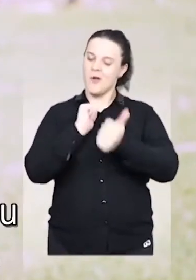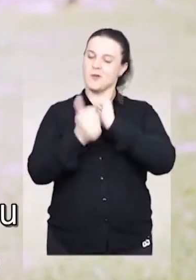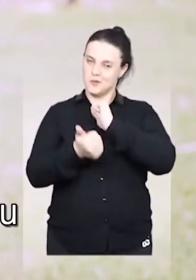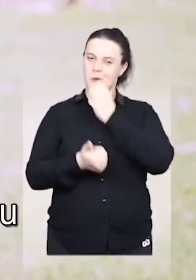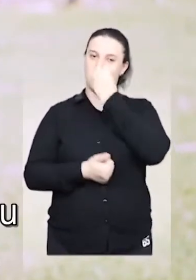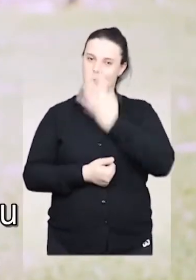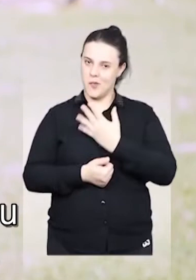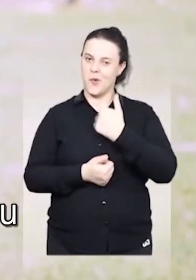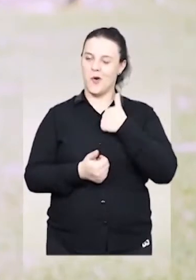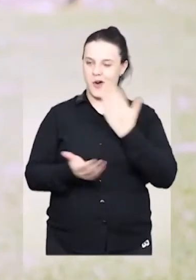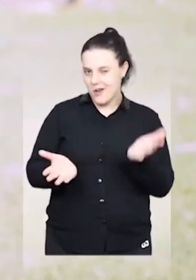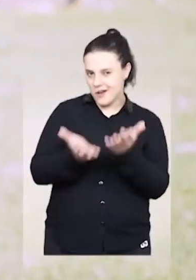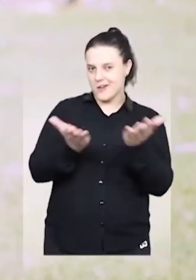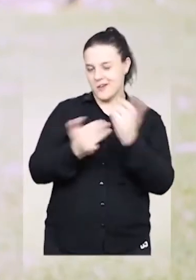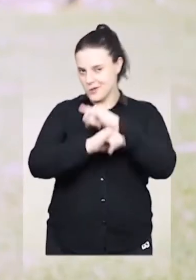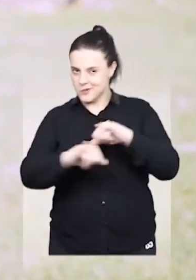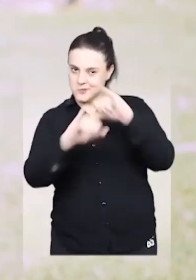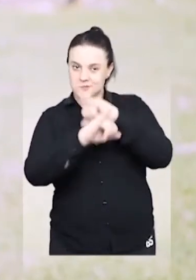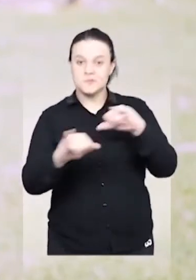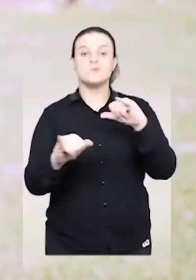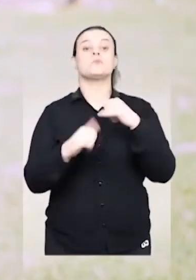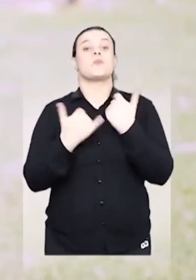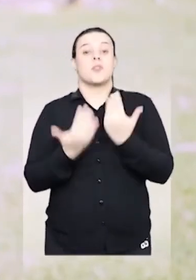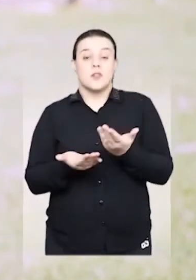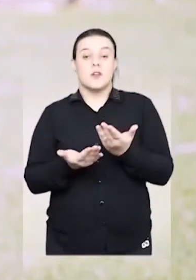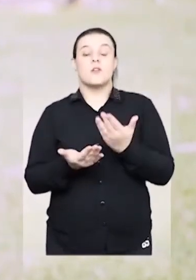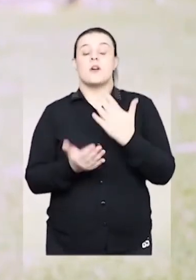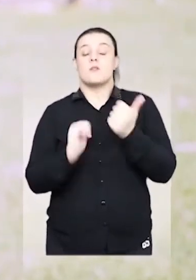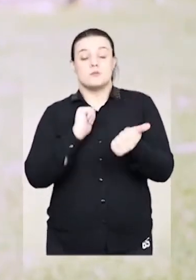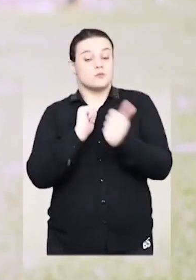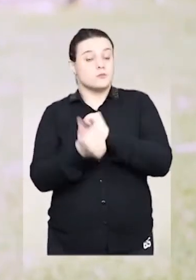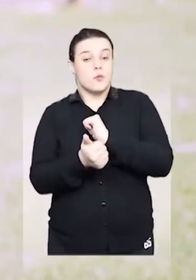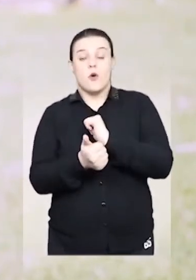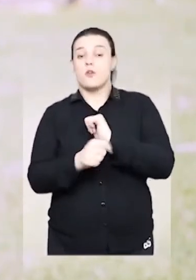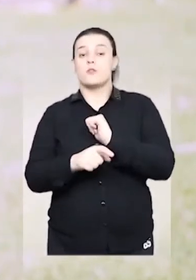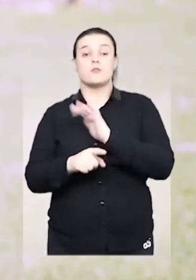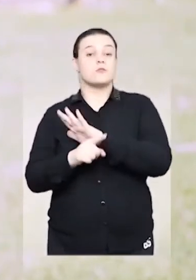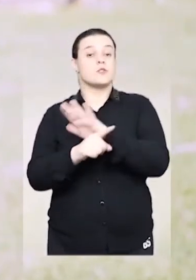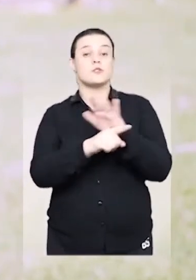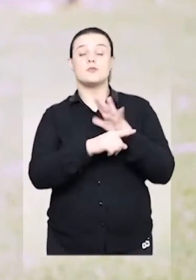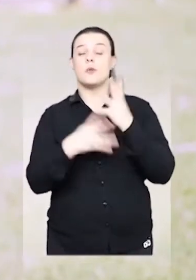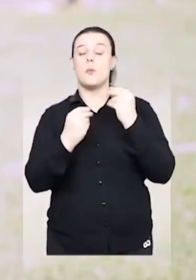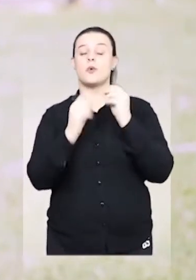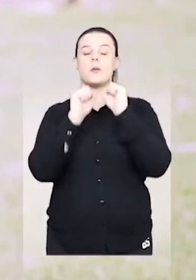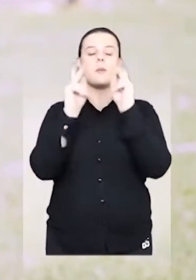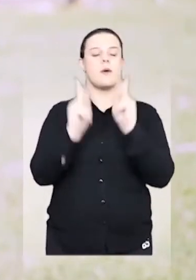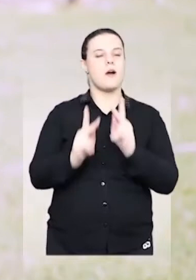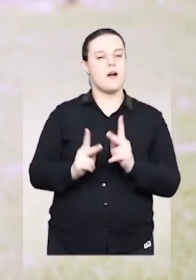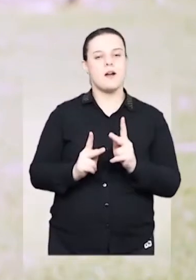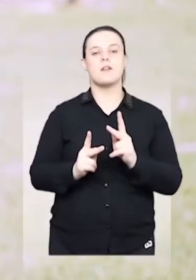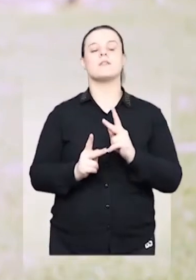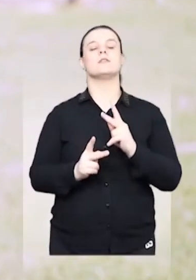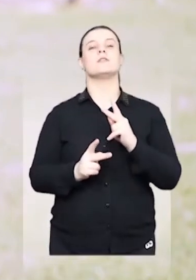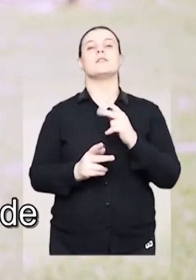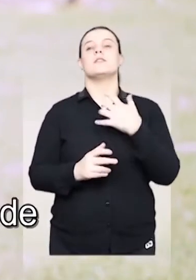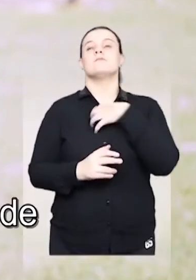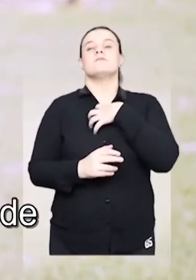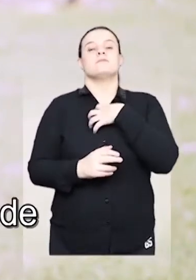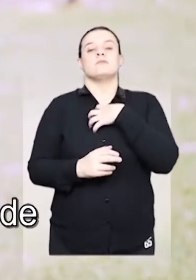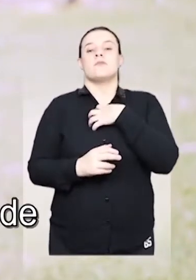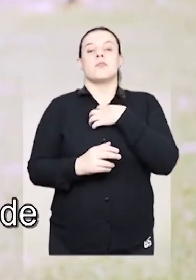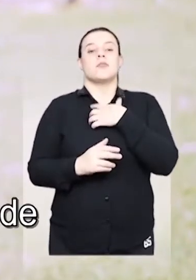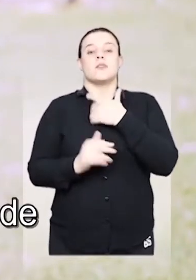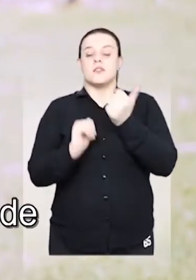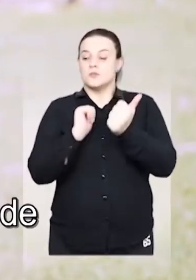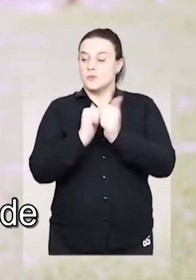nossa modalidade. E é um esporte que traz muita paz consigo. É um esporte